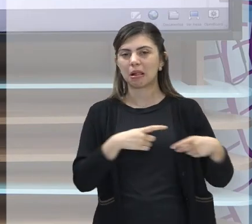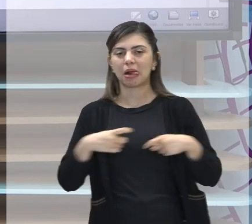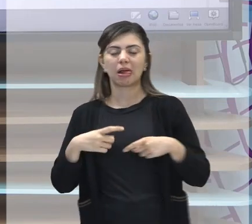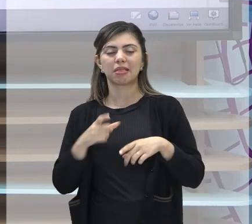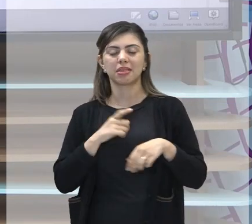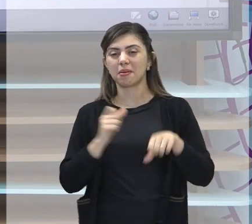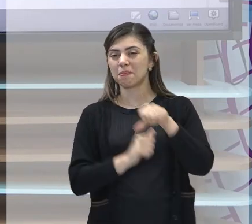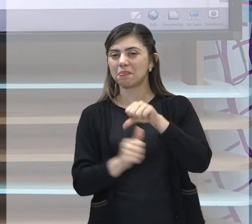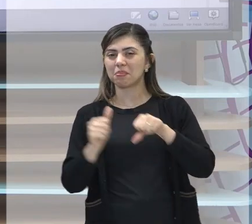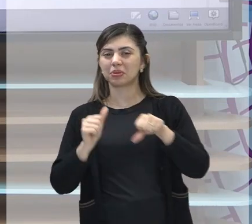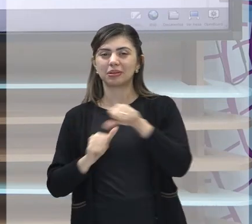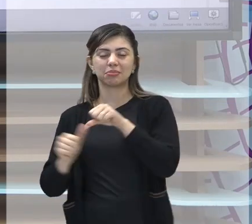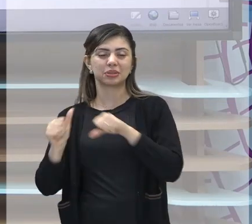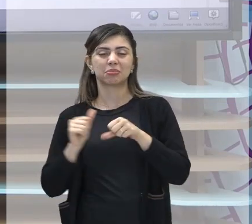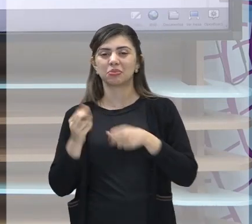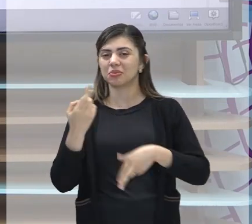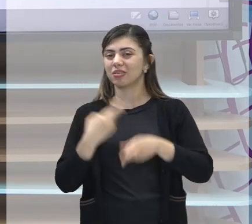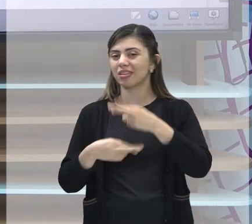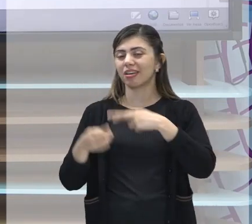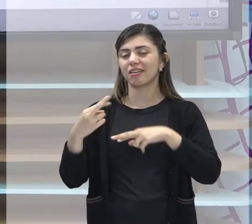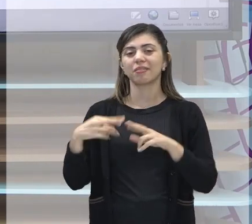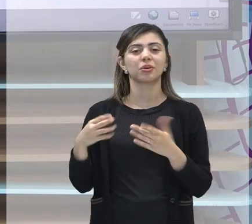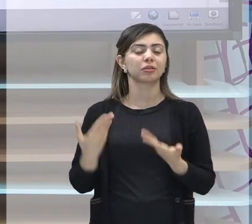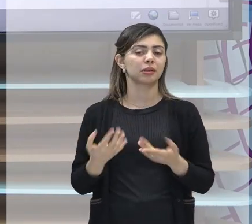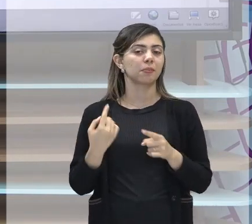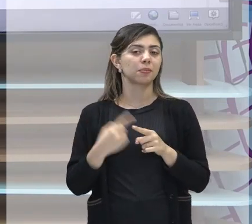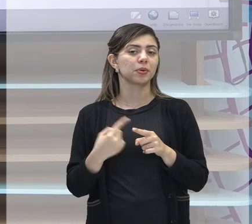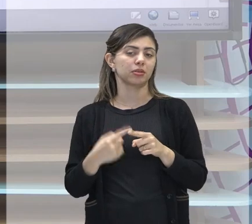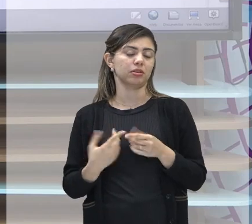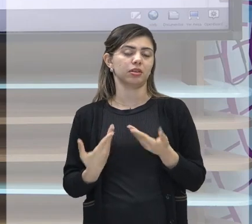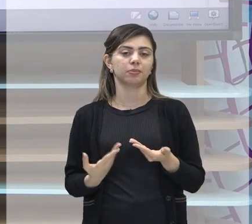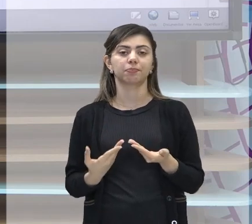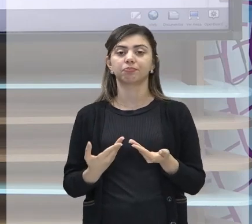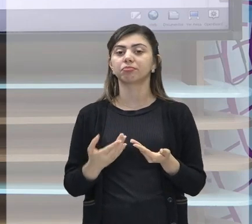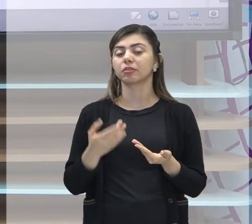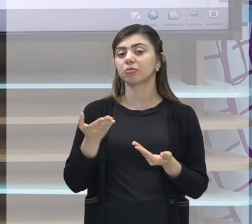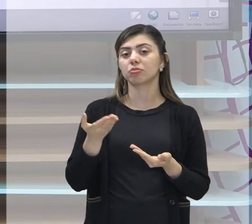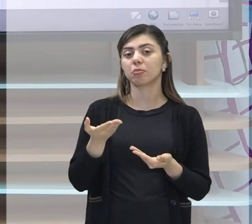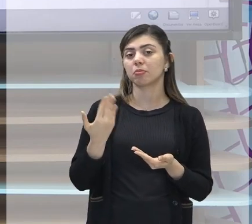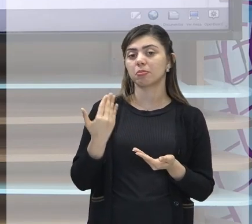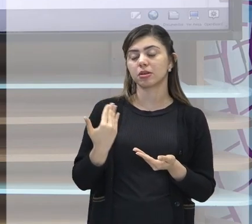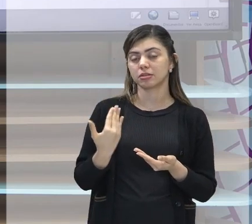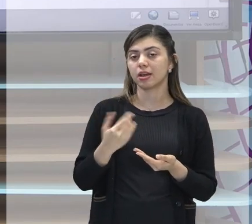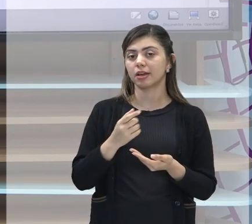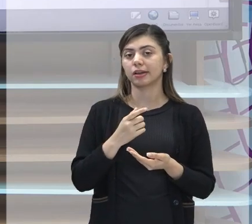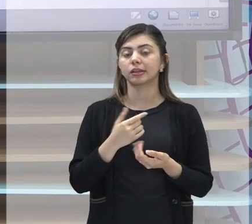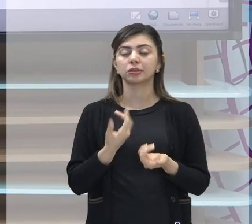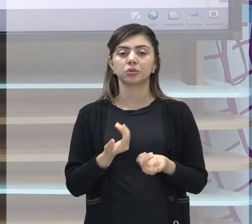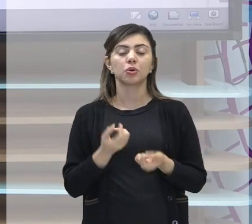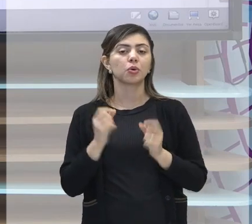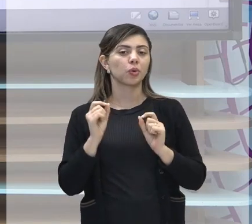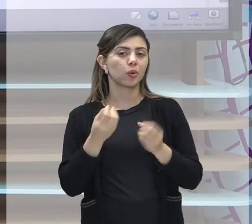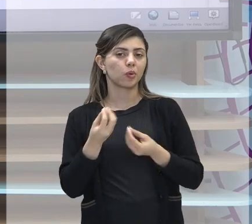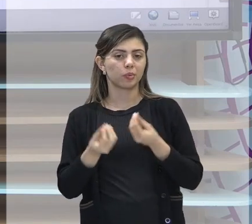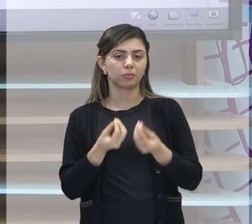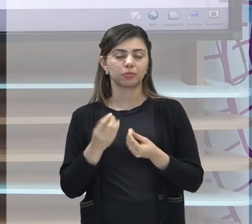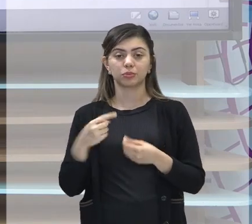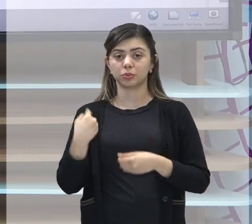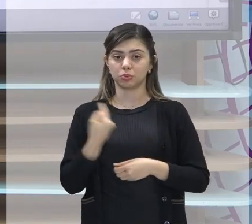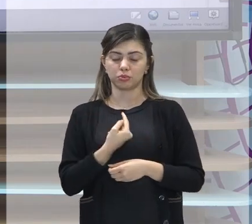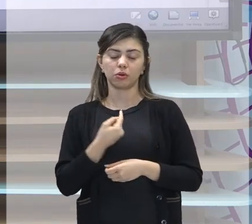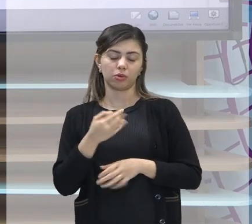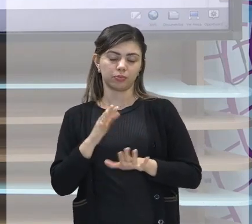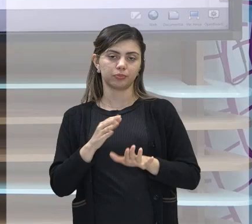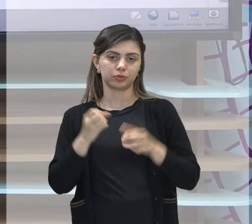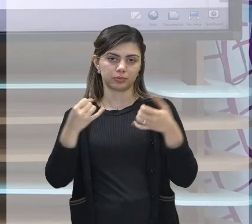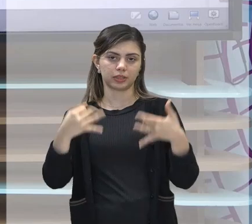de conflito, pois você não tinha mais a figura, né? Entenda, nós, seres